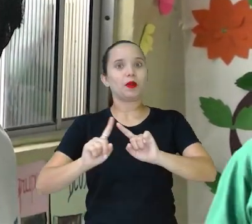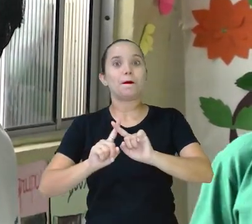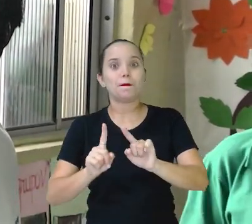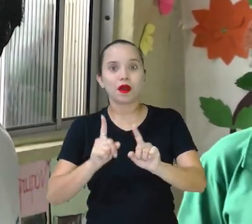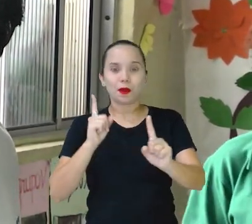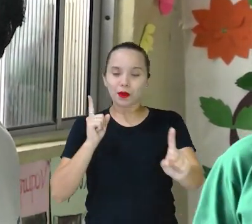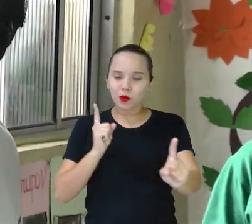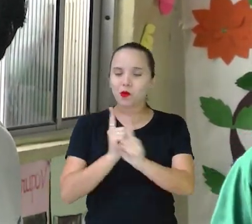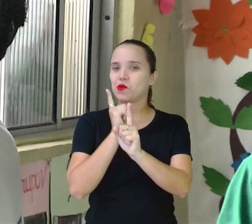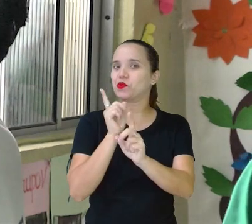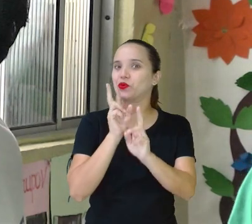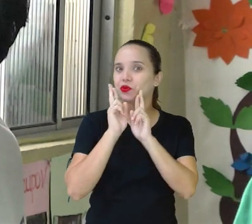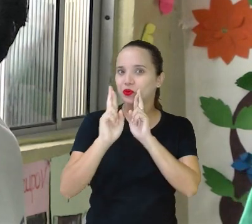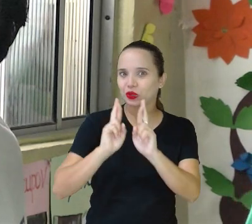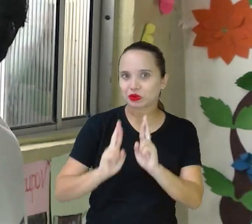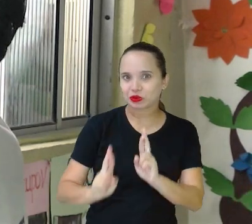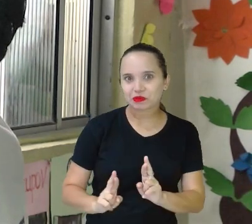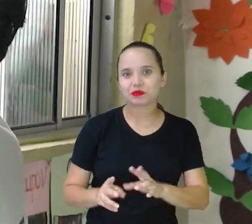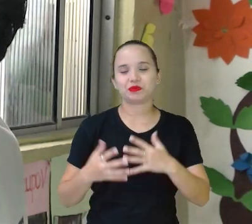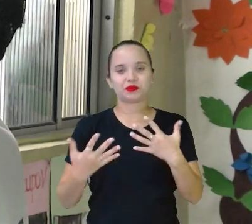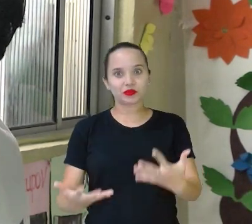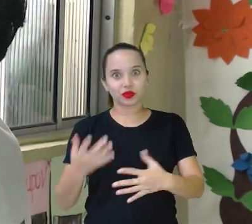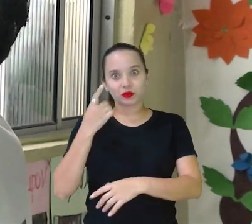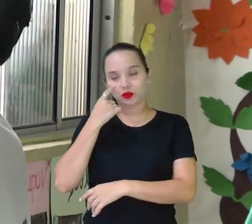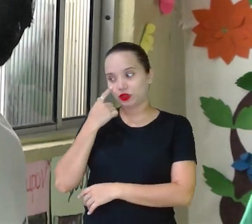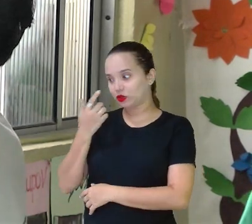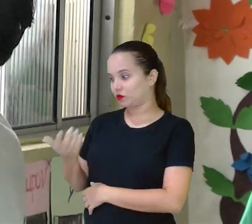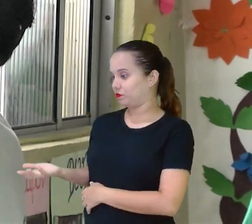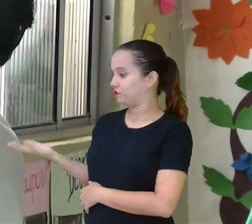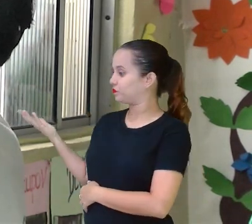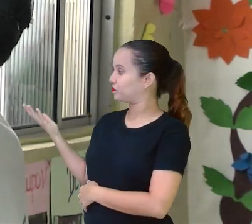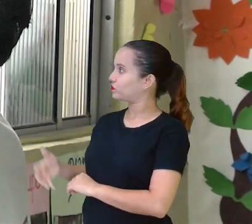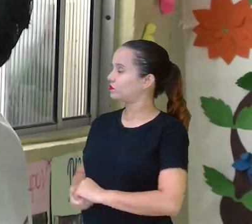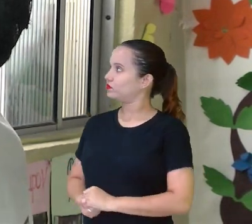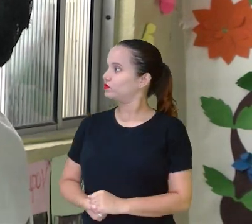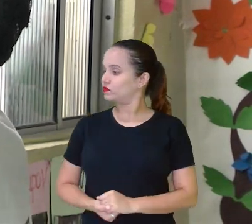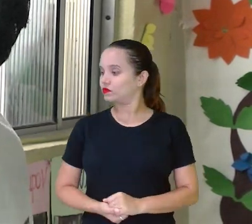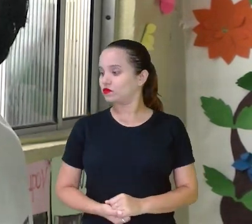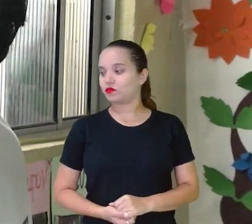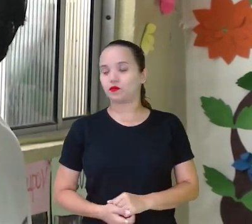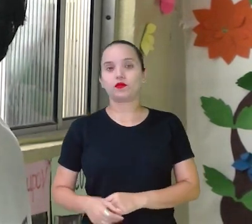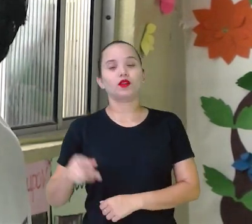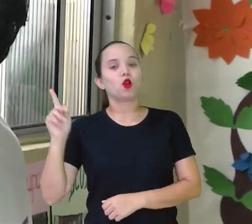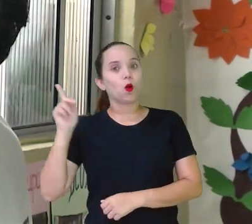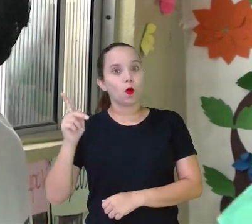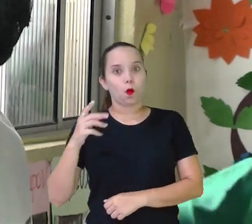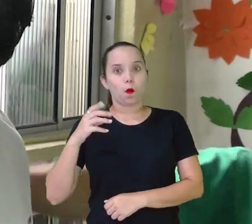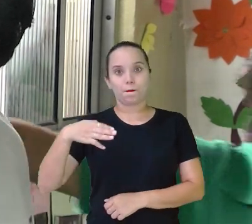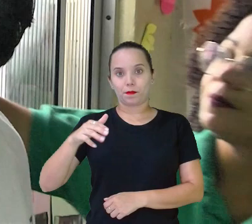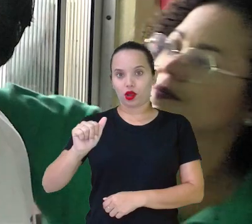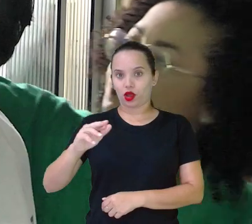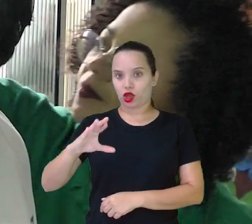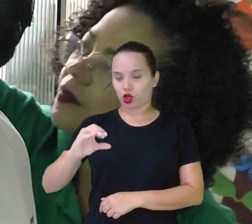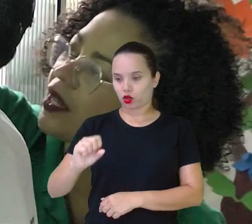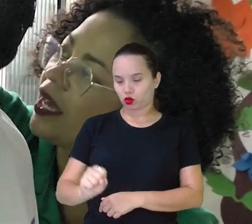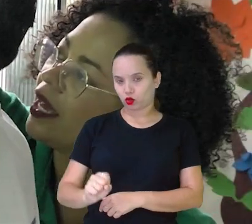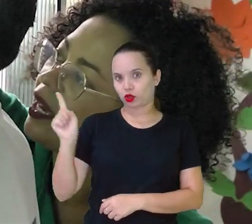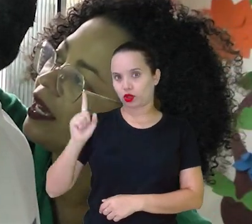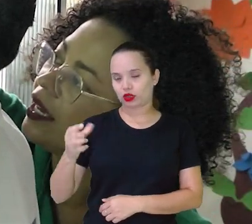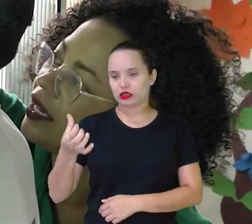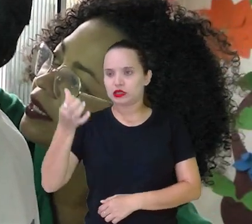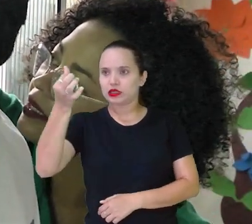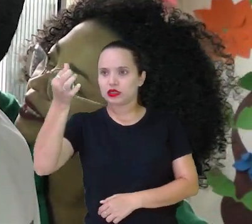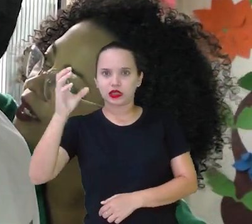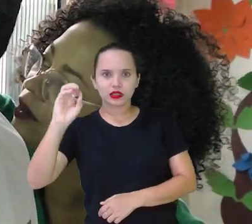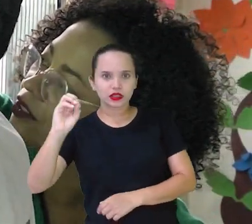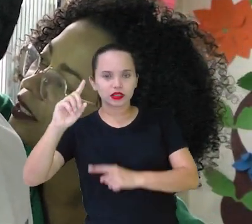encontra o seu resultado. Então, aqui, ó, o Marcos está ali, 60 multiplicado por